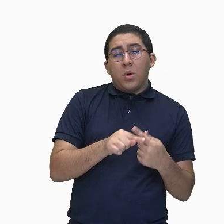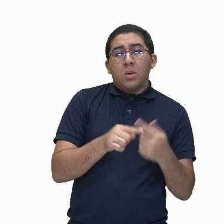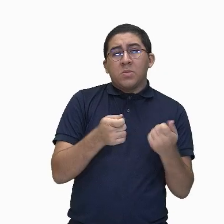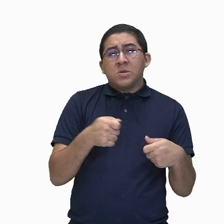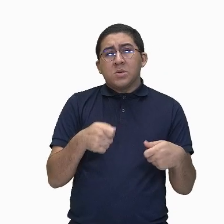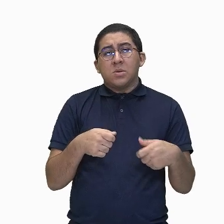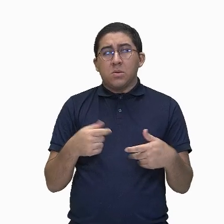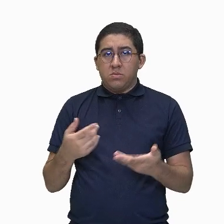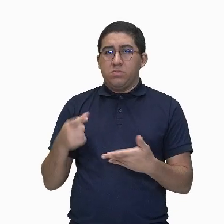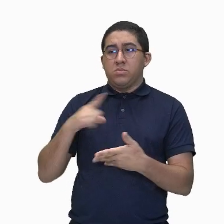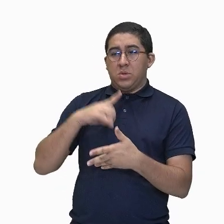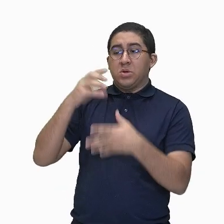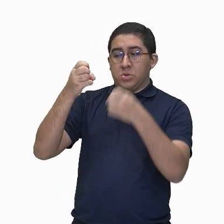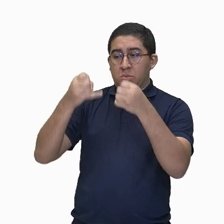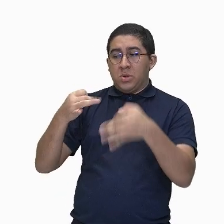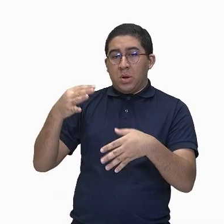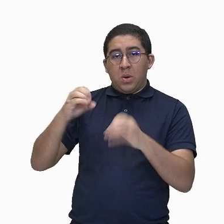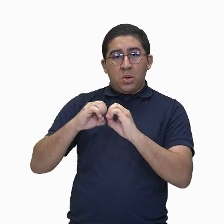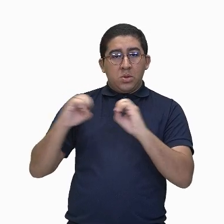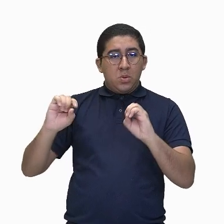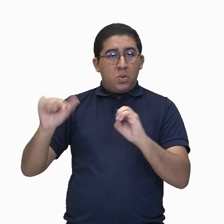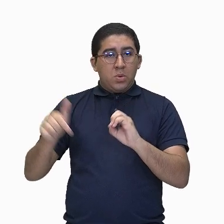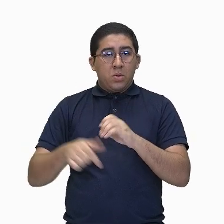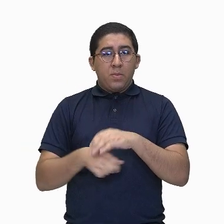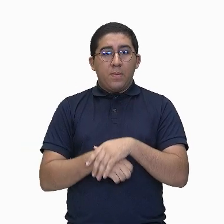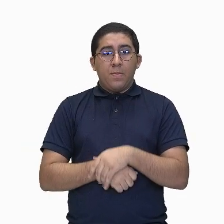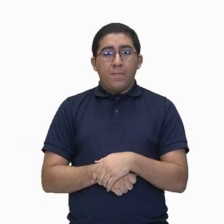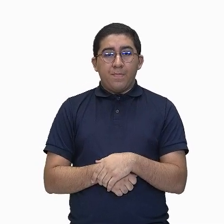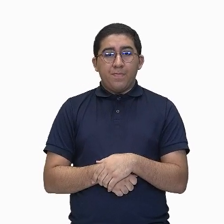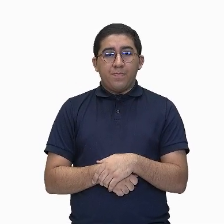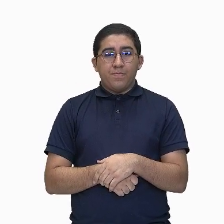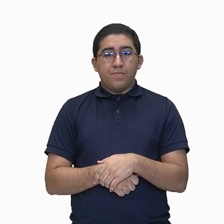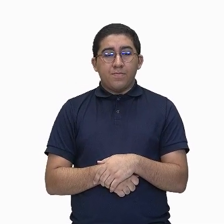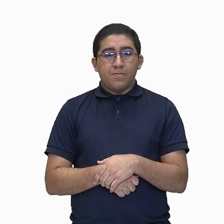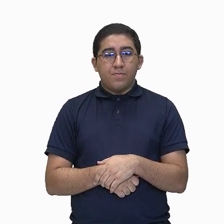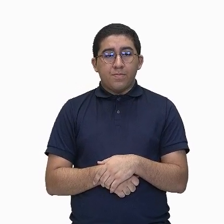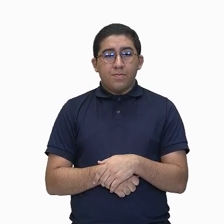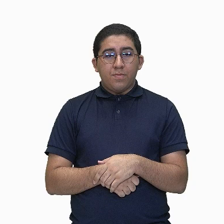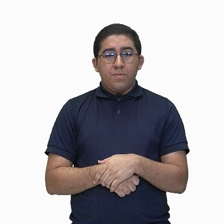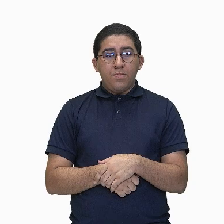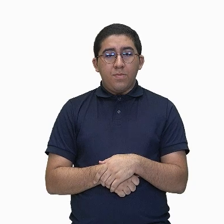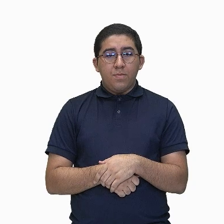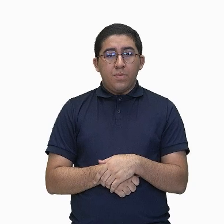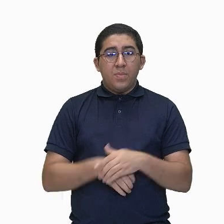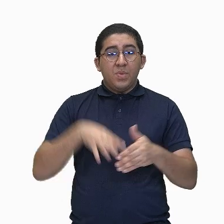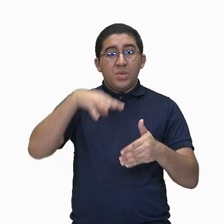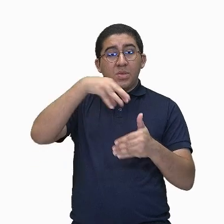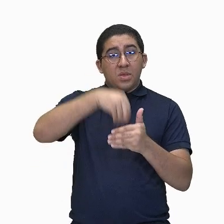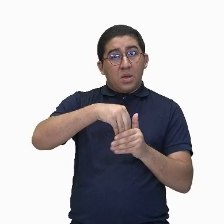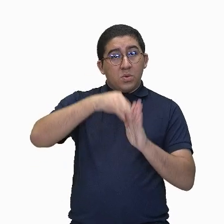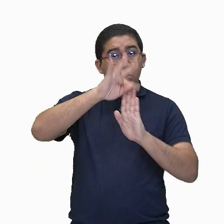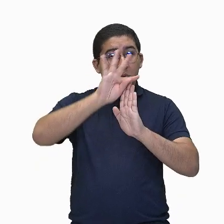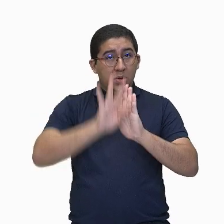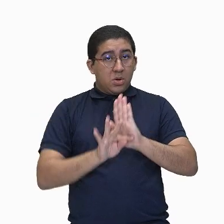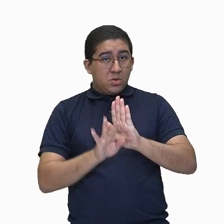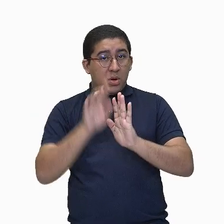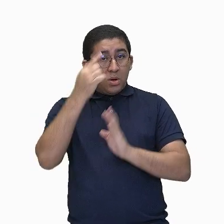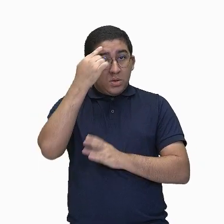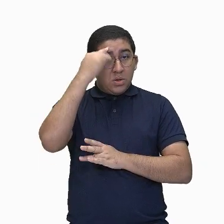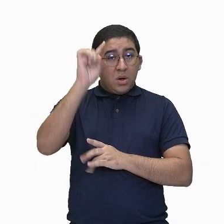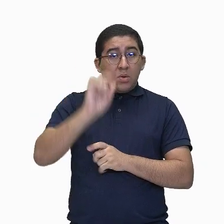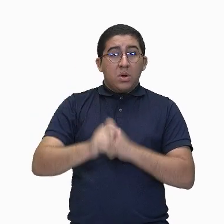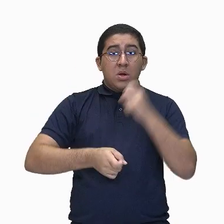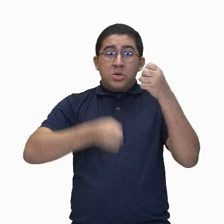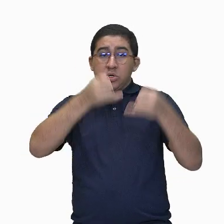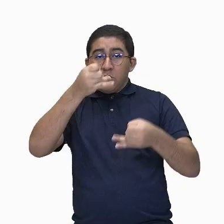extensa. O efeito de sentido que essas conjunções elas vão proporcionar no texto, elas vão dar a ideia de